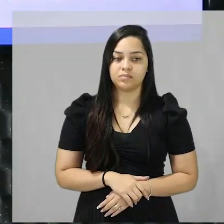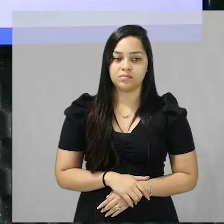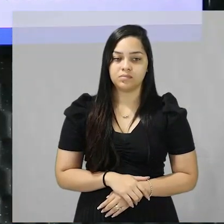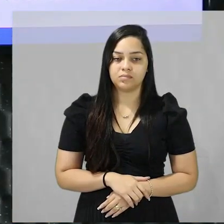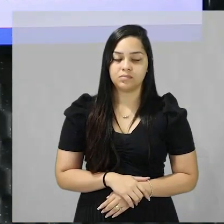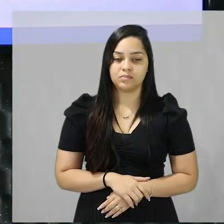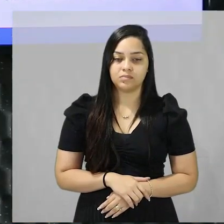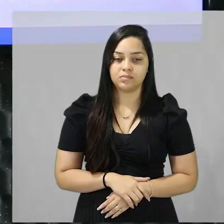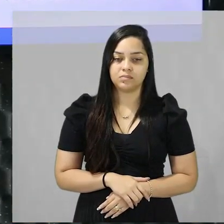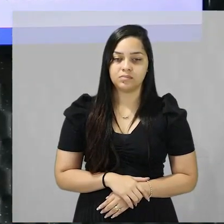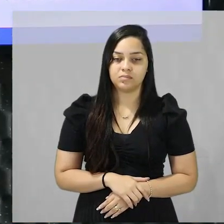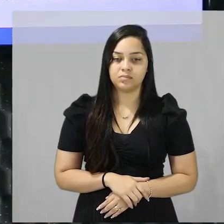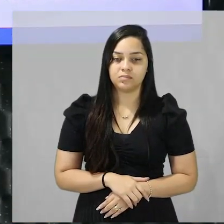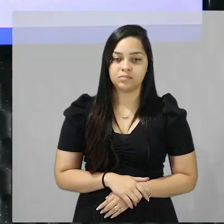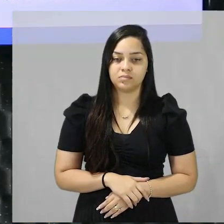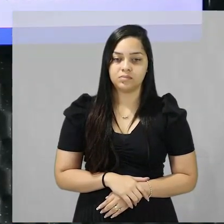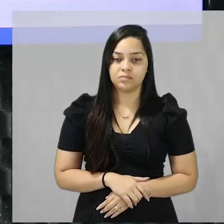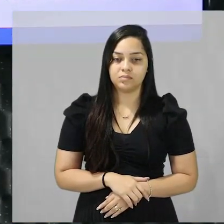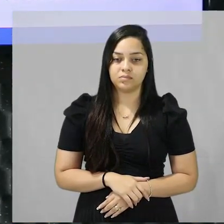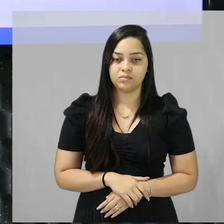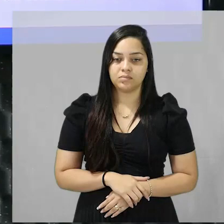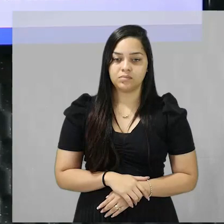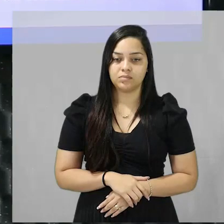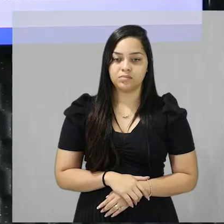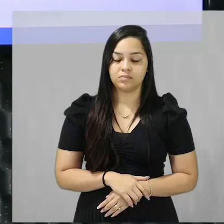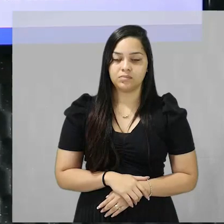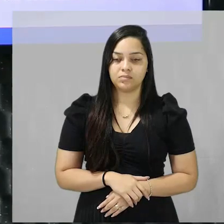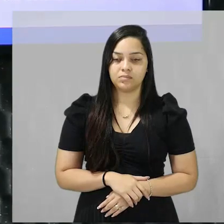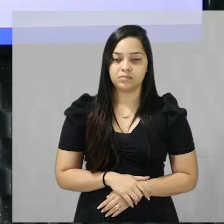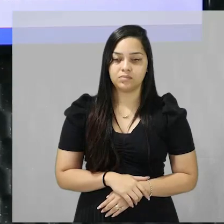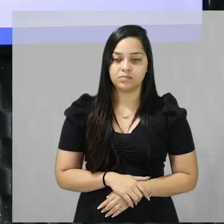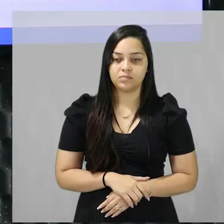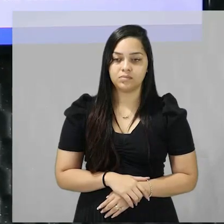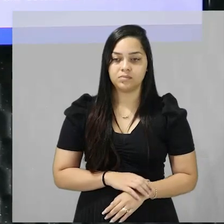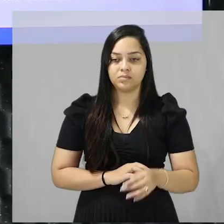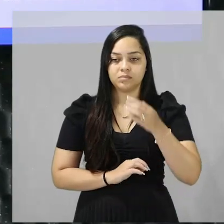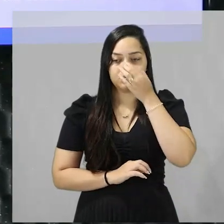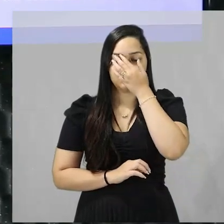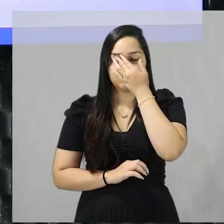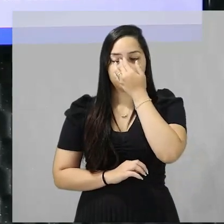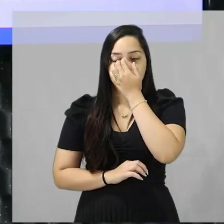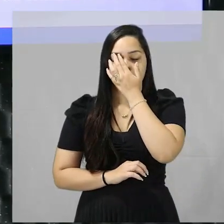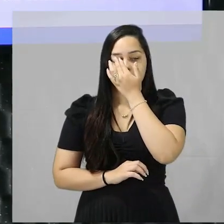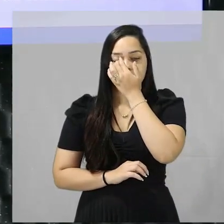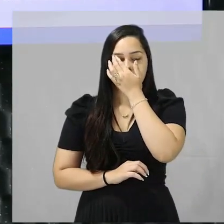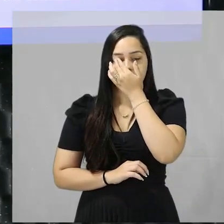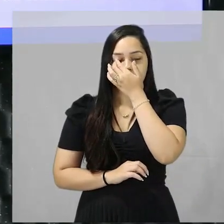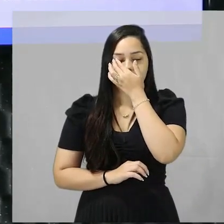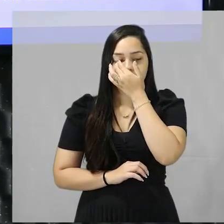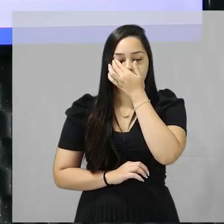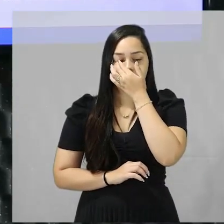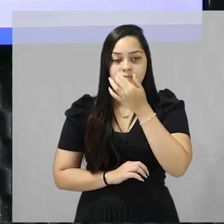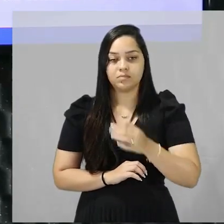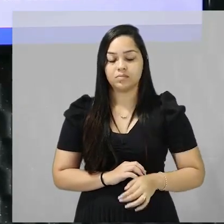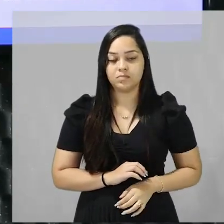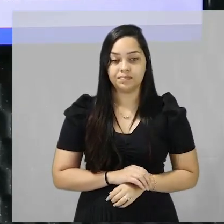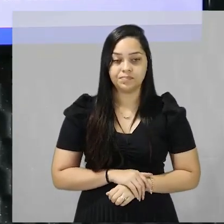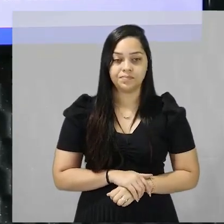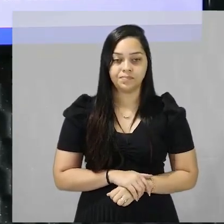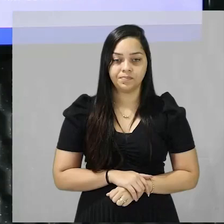força e a capacidade de impor o medo exercem papel fundamental, sustenta-se em um